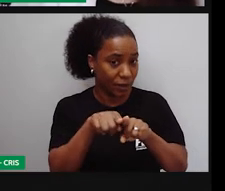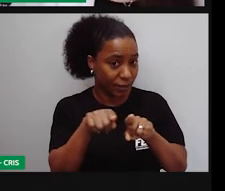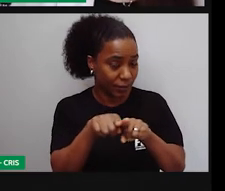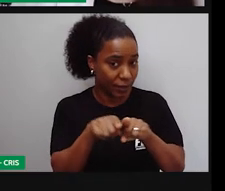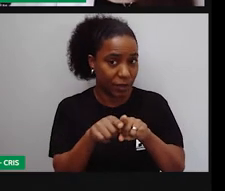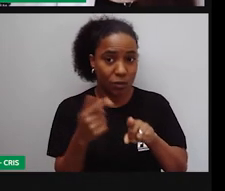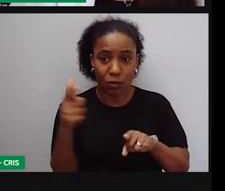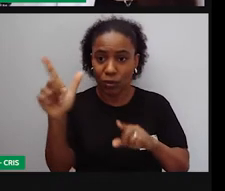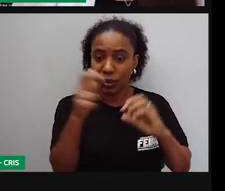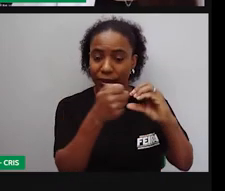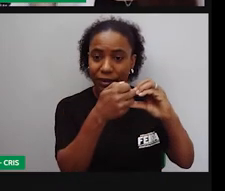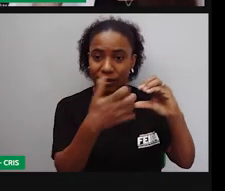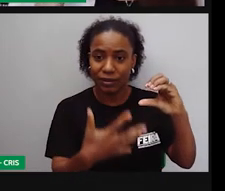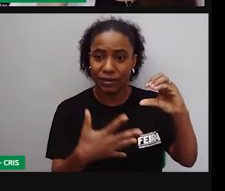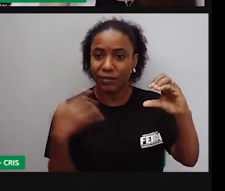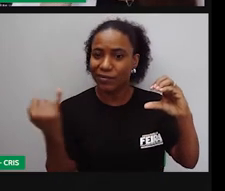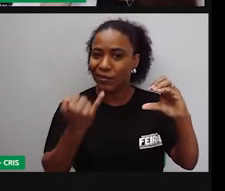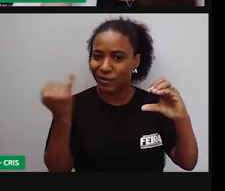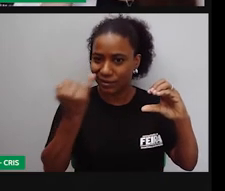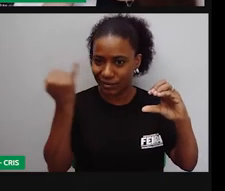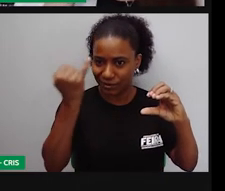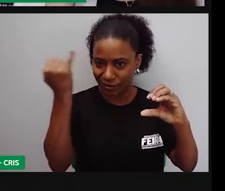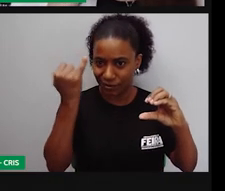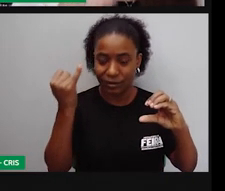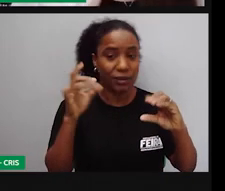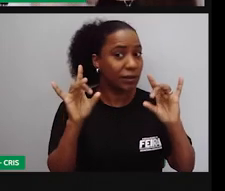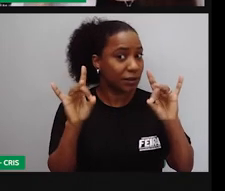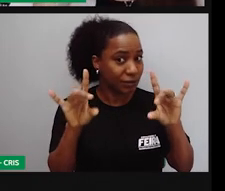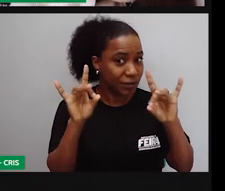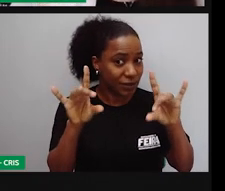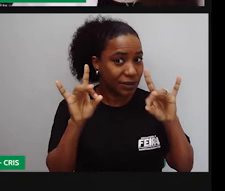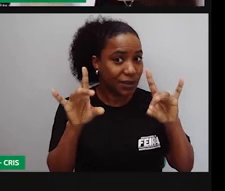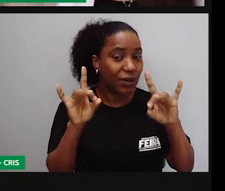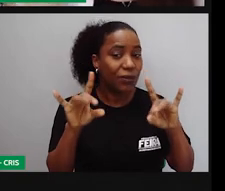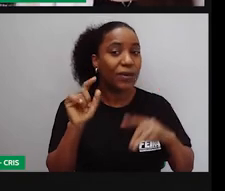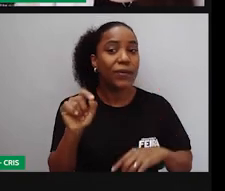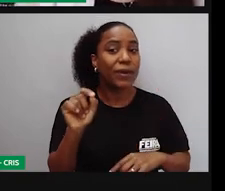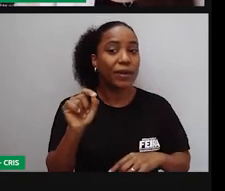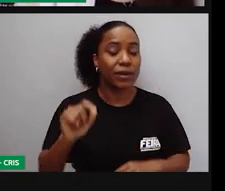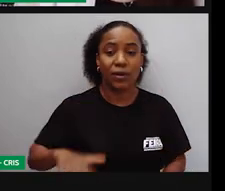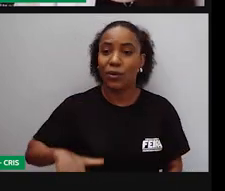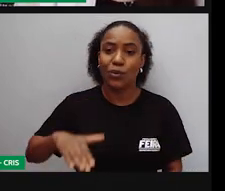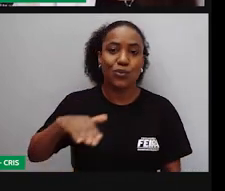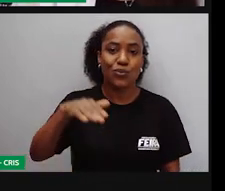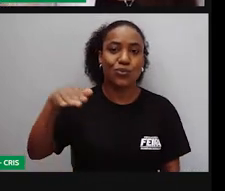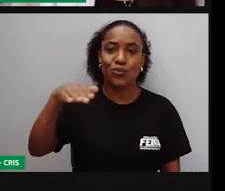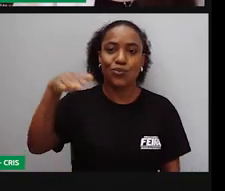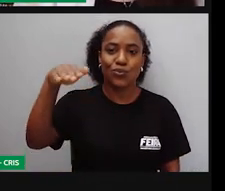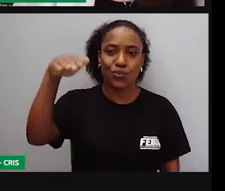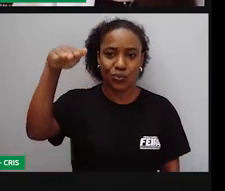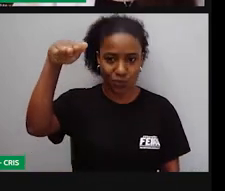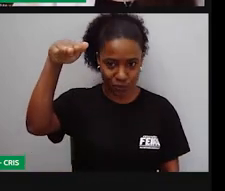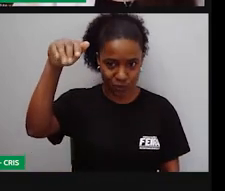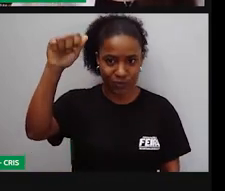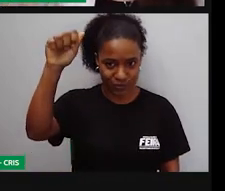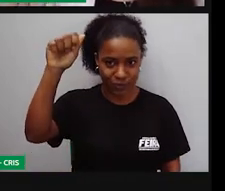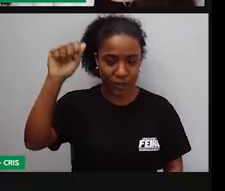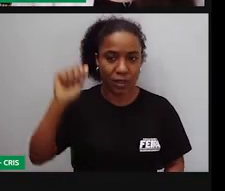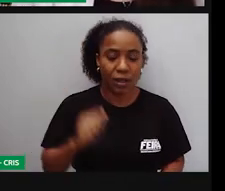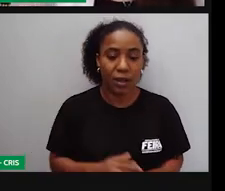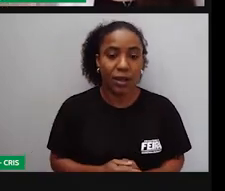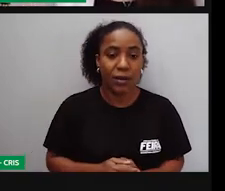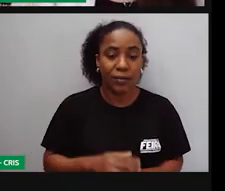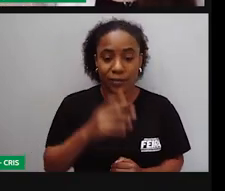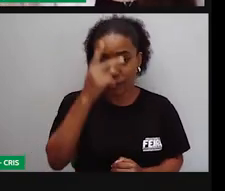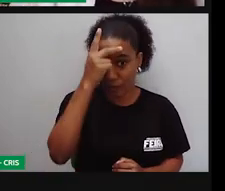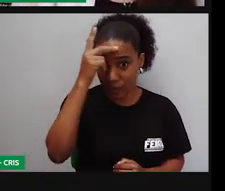muito comum e muito essencial é o crescimento, a evolução. Todos os seres vivos estão sujeitos